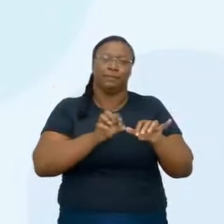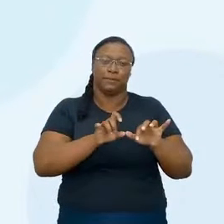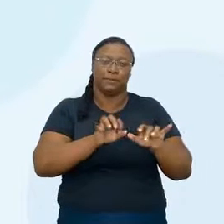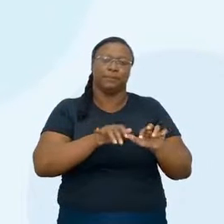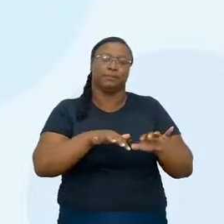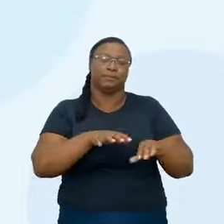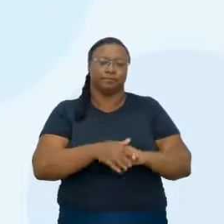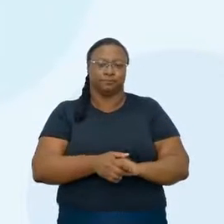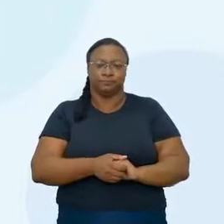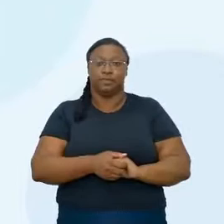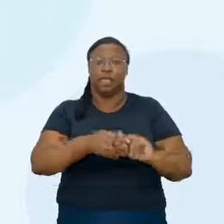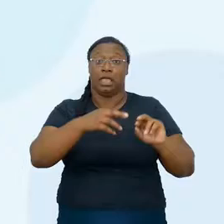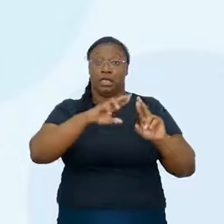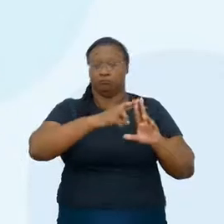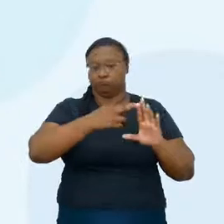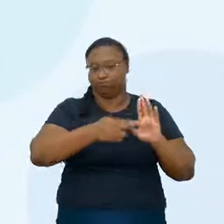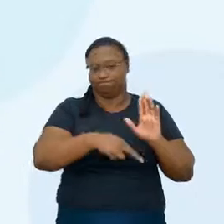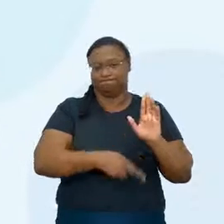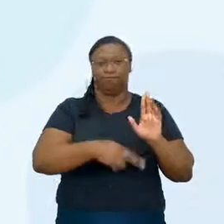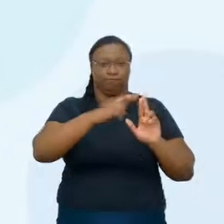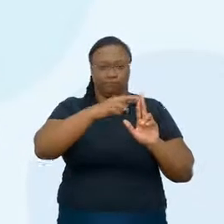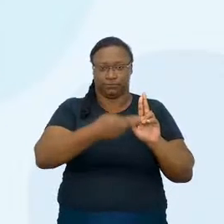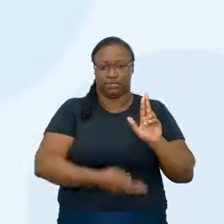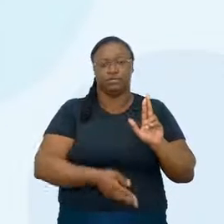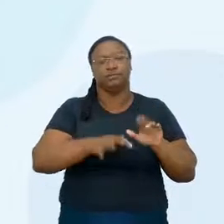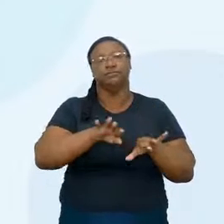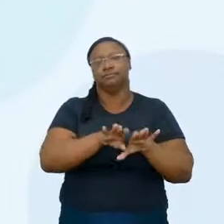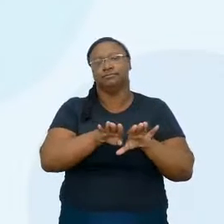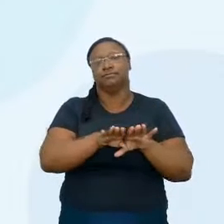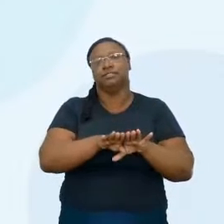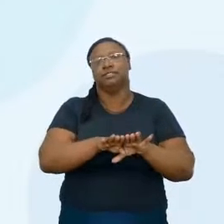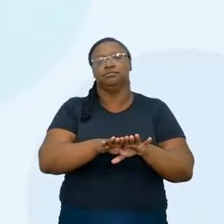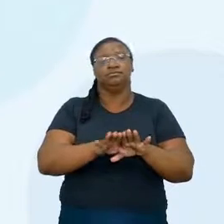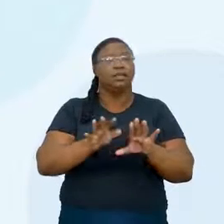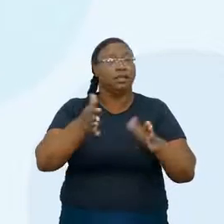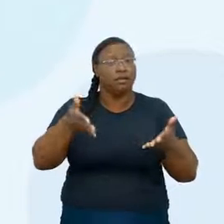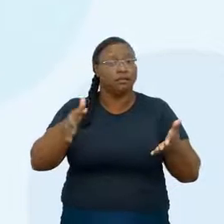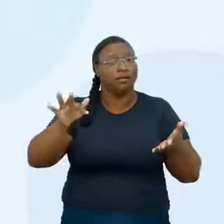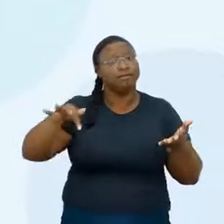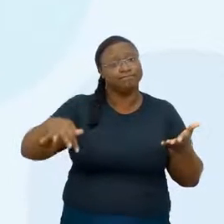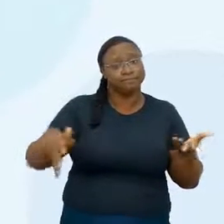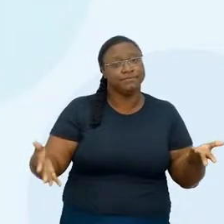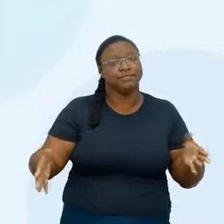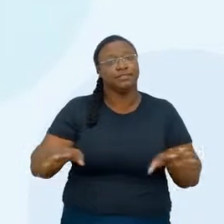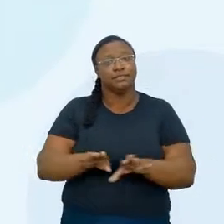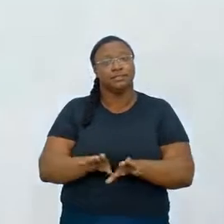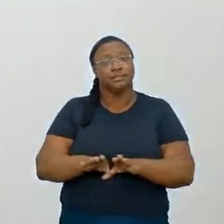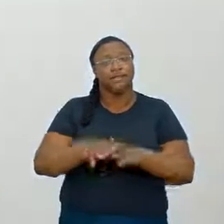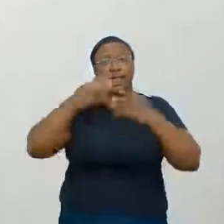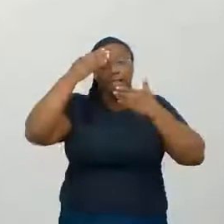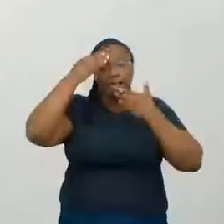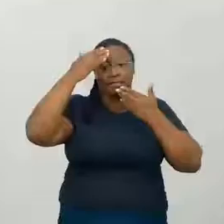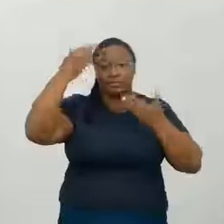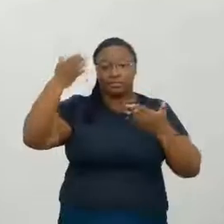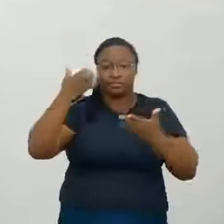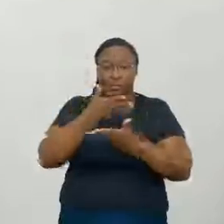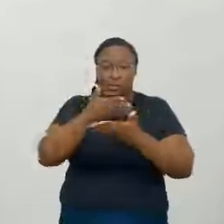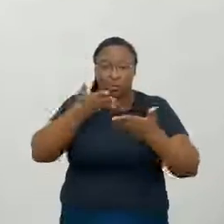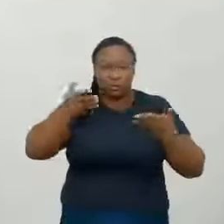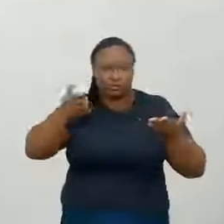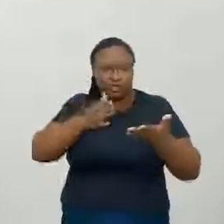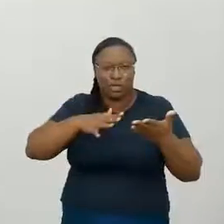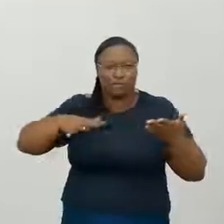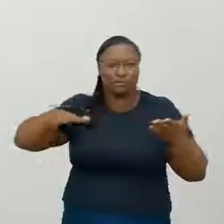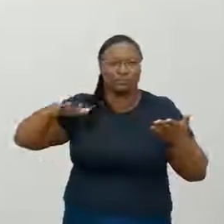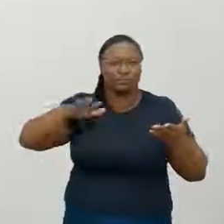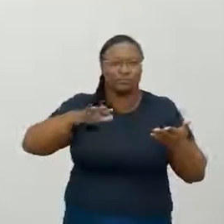referenciais, né, e é por aqui que a gente vai, né, encerrando. Agradeço, né, a todos,